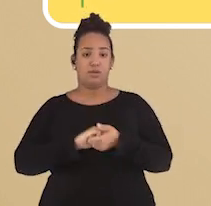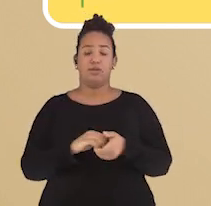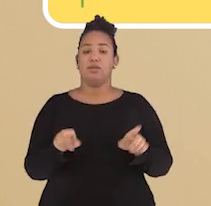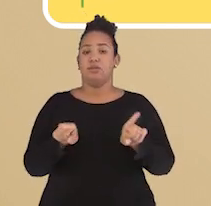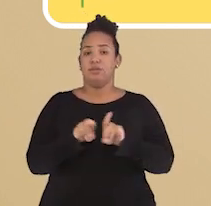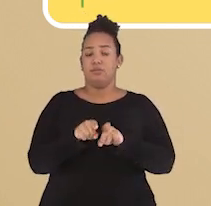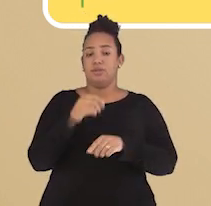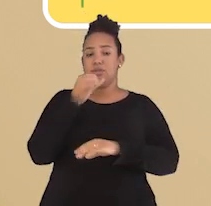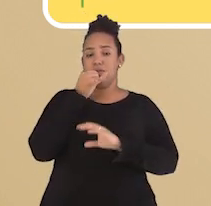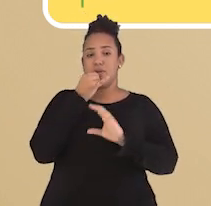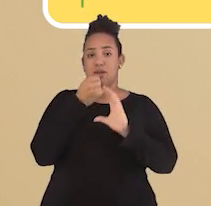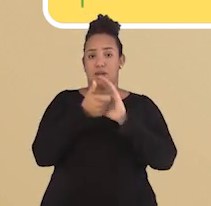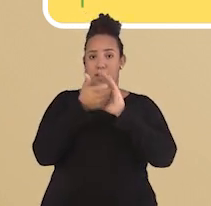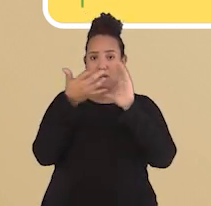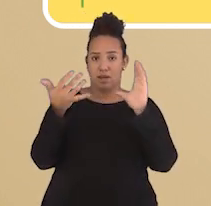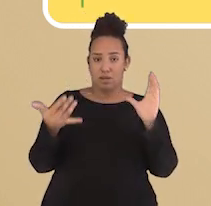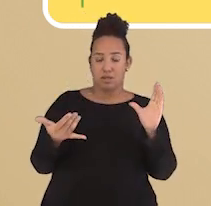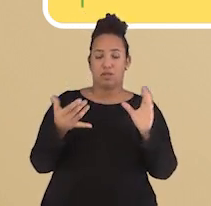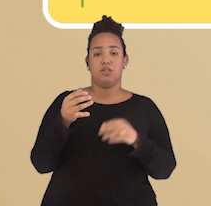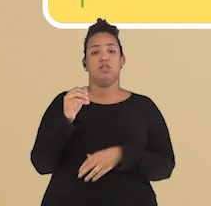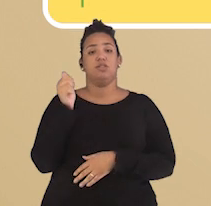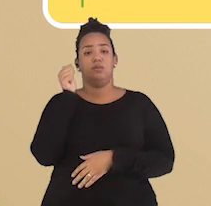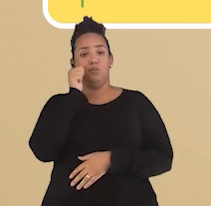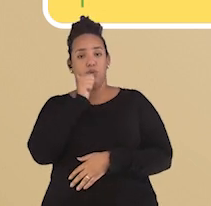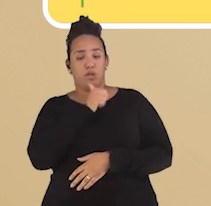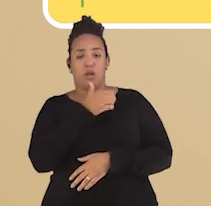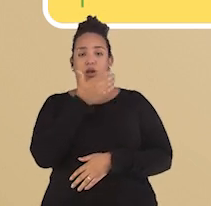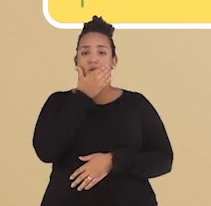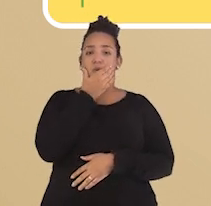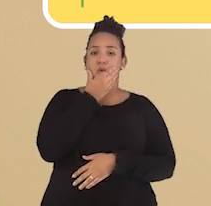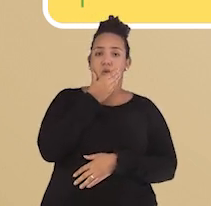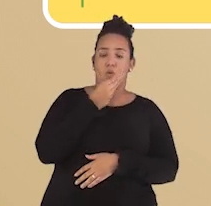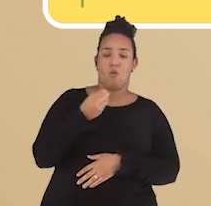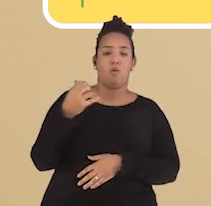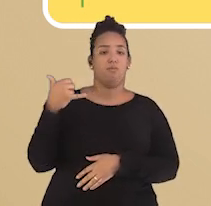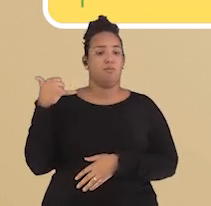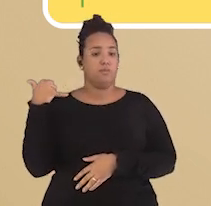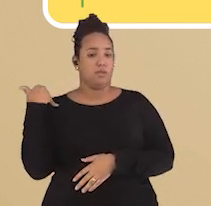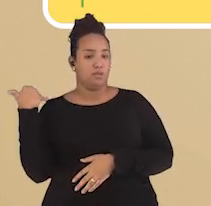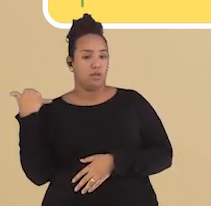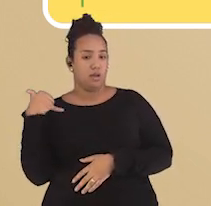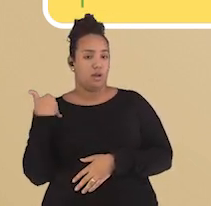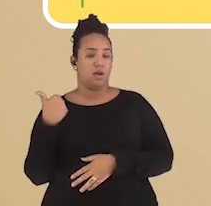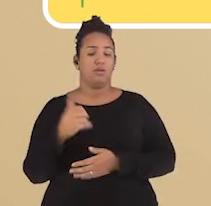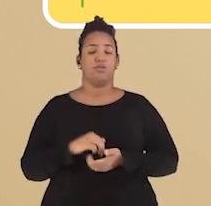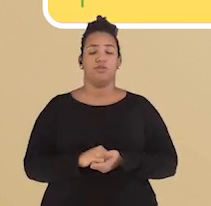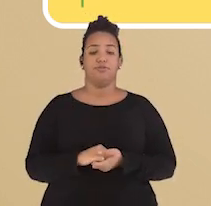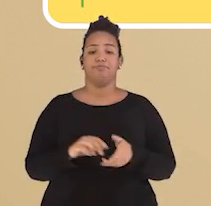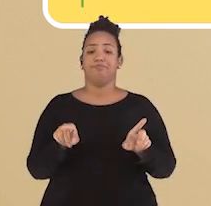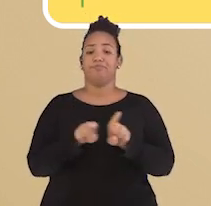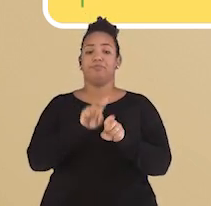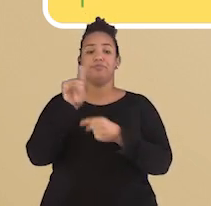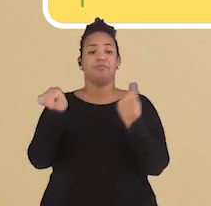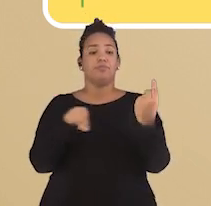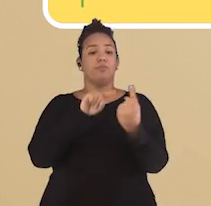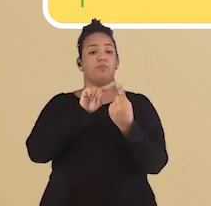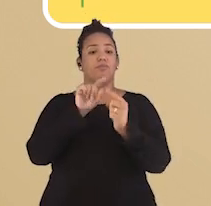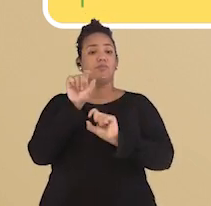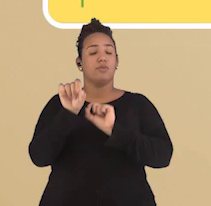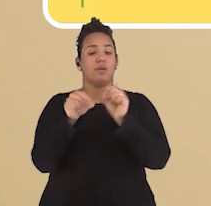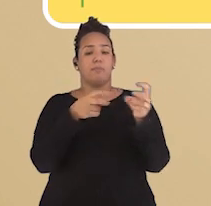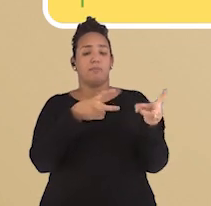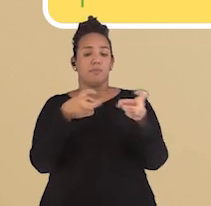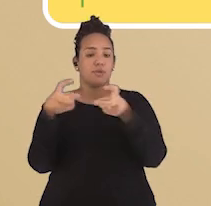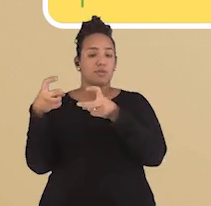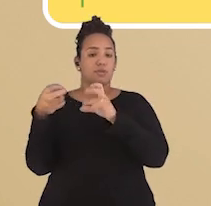renda, sexo e idade nas regiões brasileiras. O objetivo é entender sobre alguns aspectos